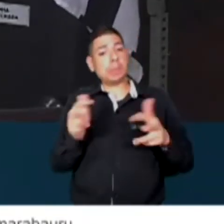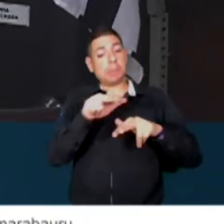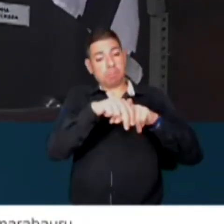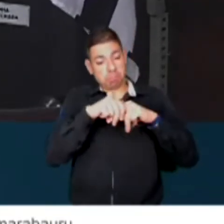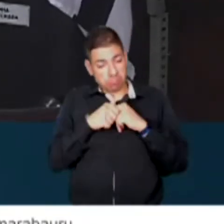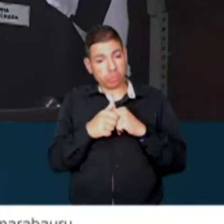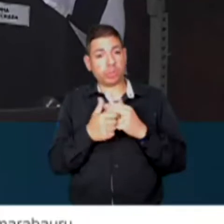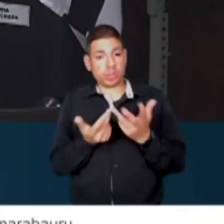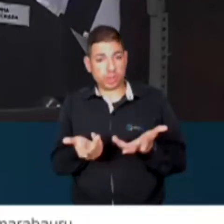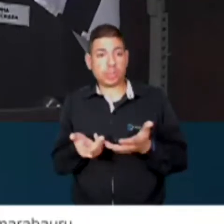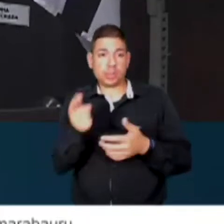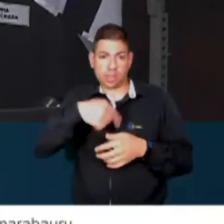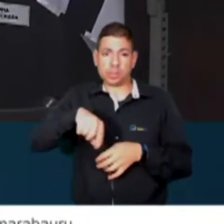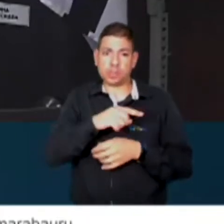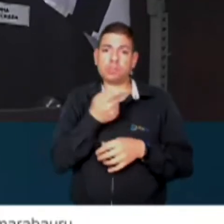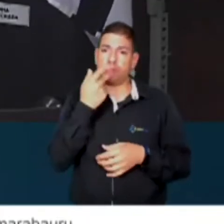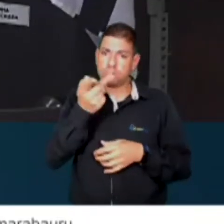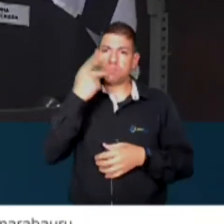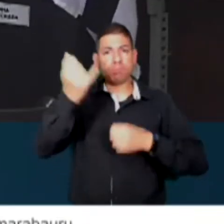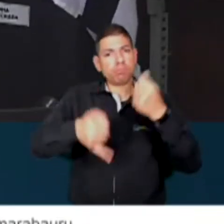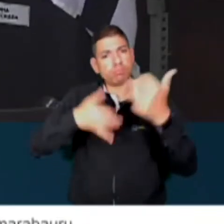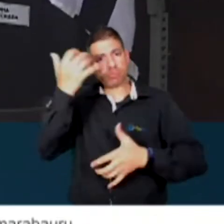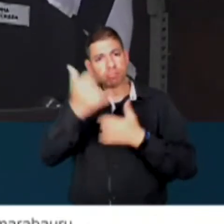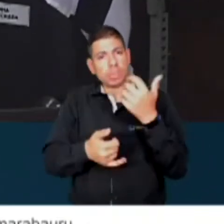sempre digo com muita cautela,